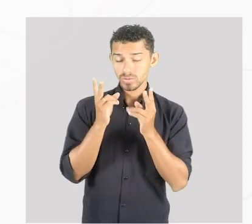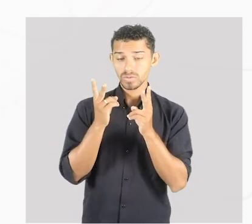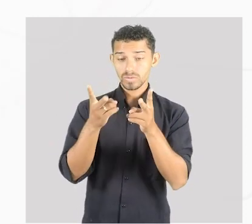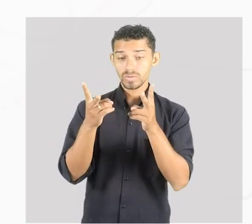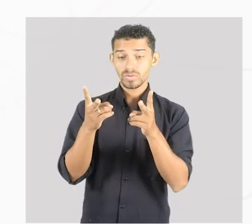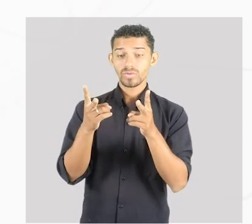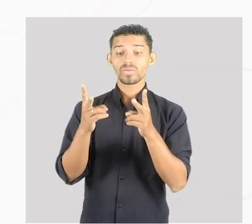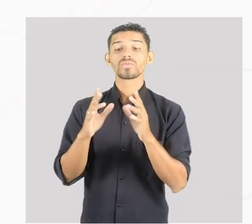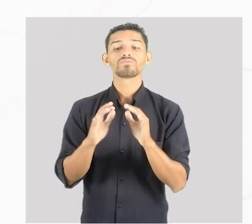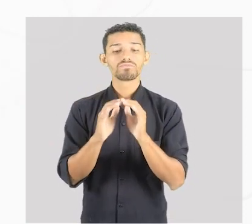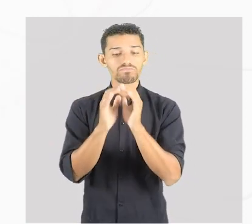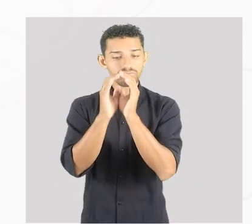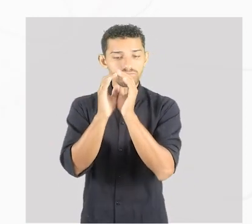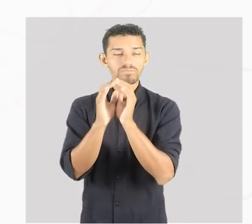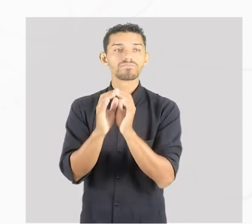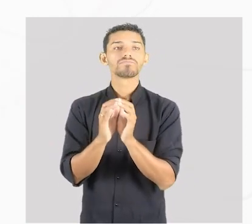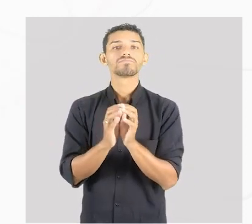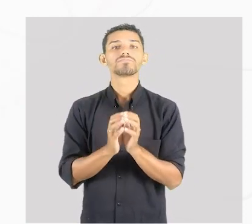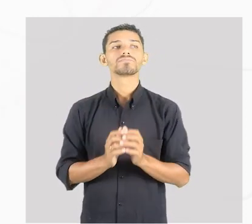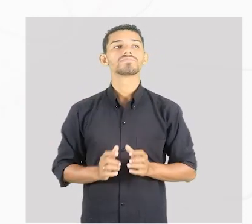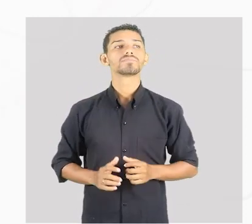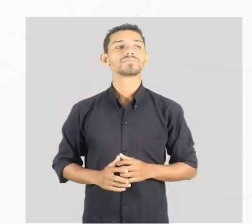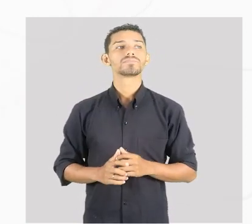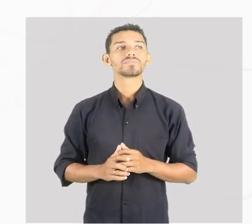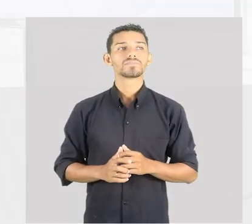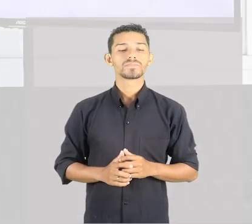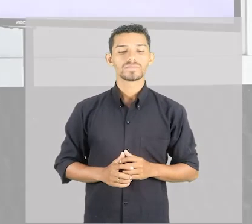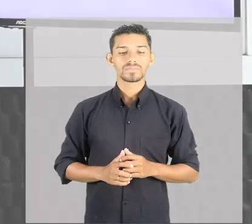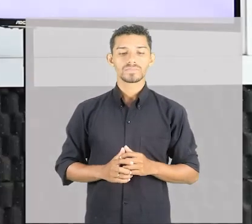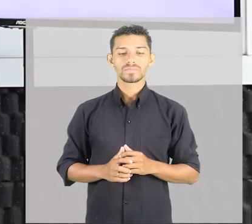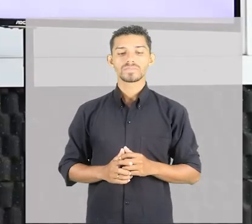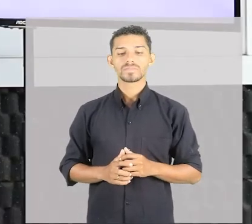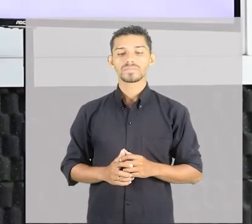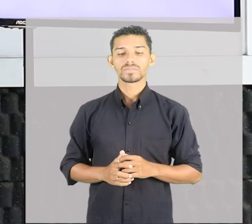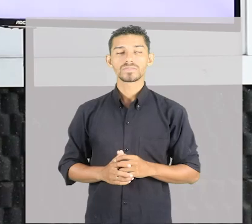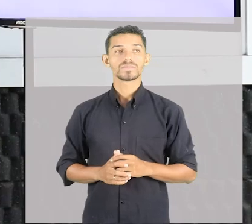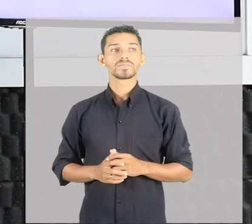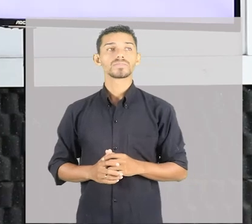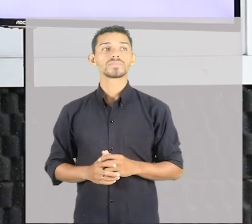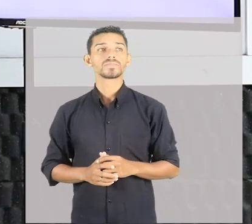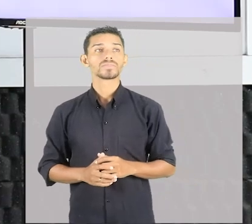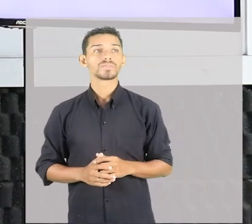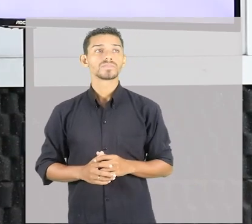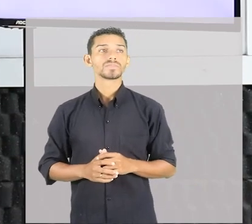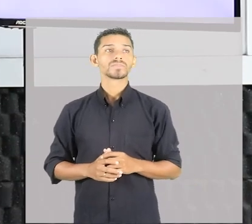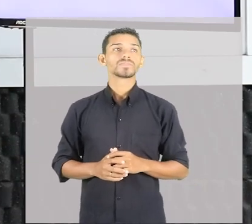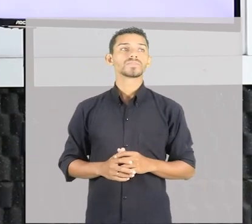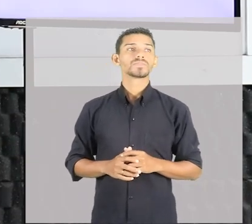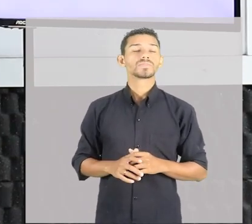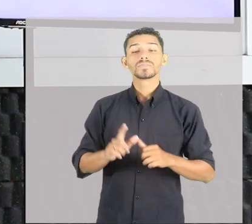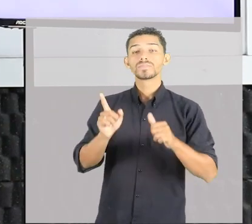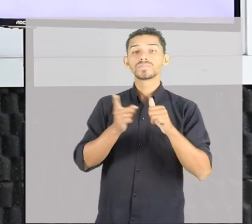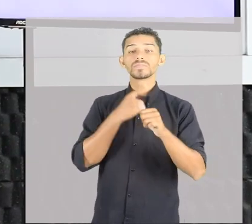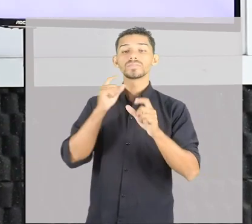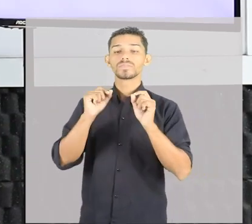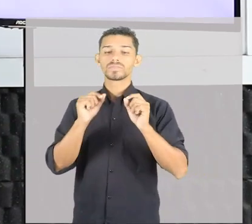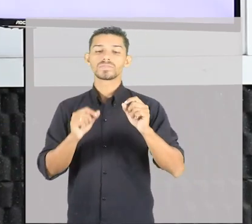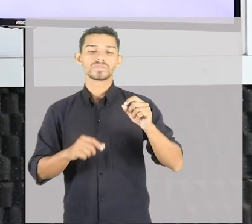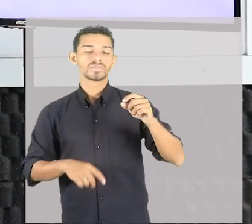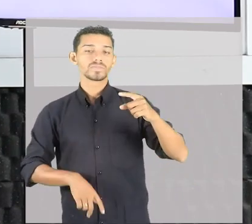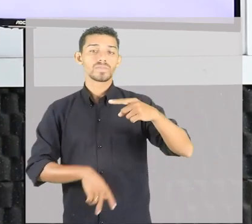referido balão era de segunda questão primeira coisa que eu faço na minha vida